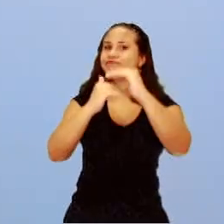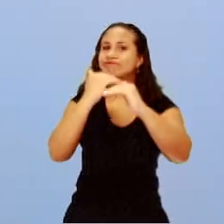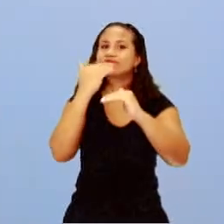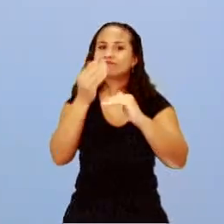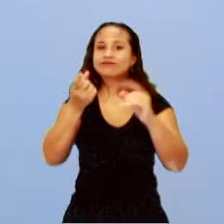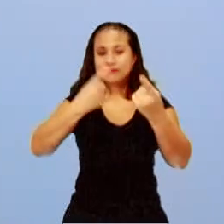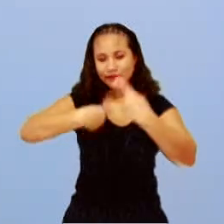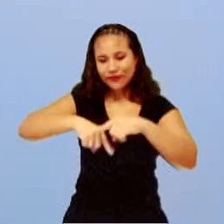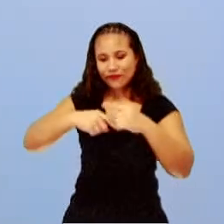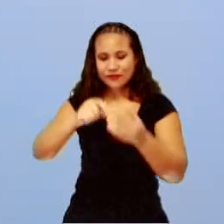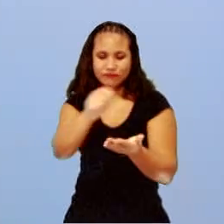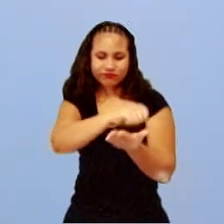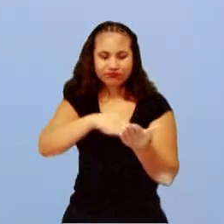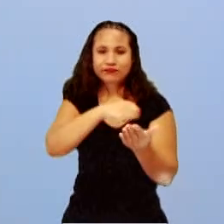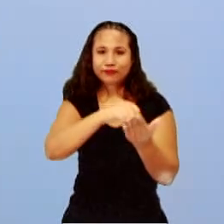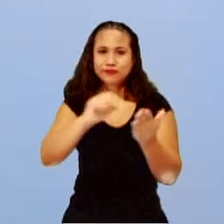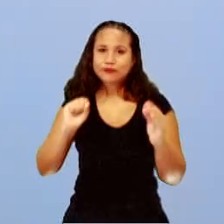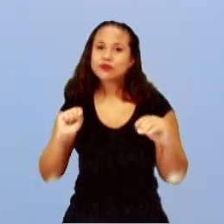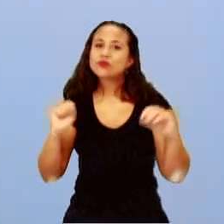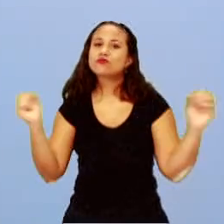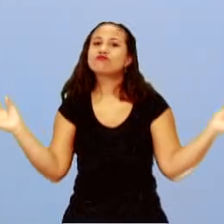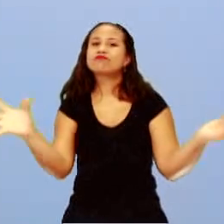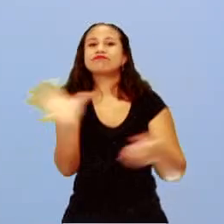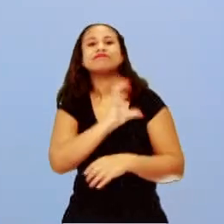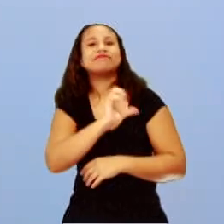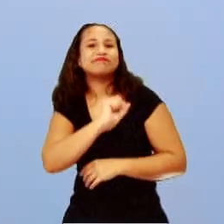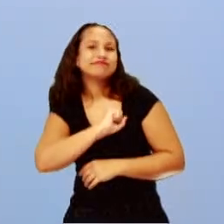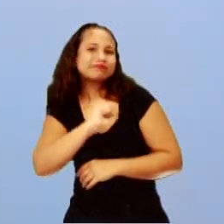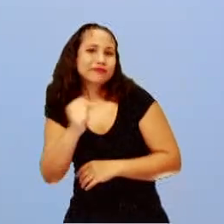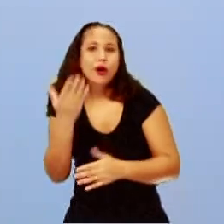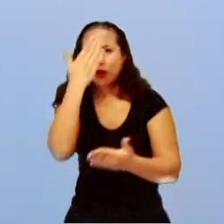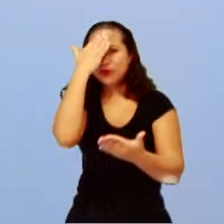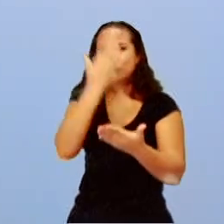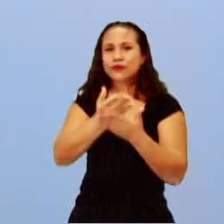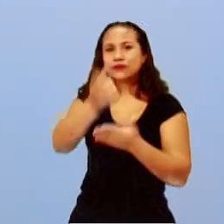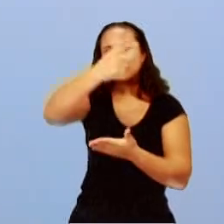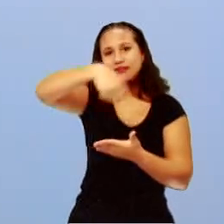esses desafios e dando um show. Eu acredito em vocês.